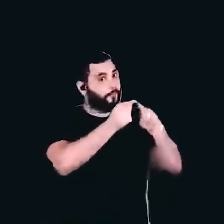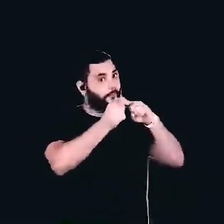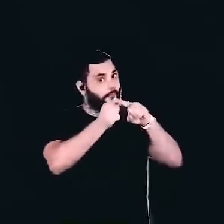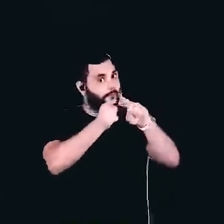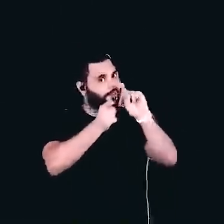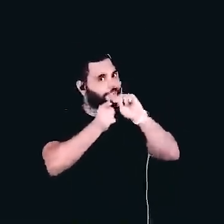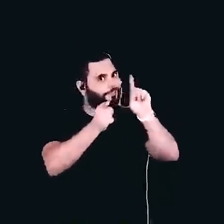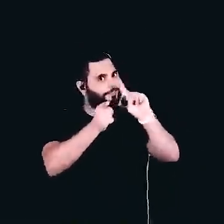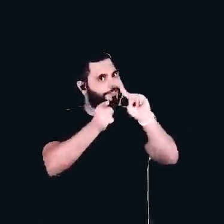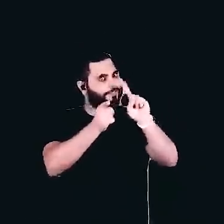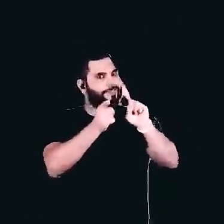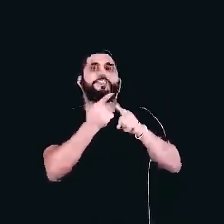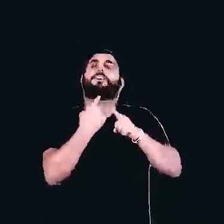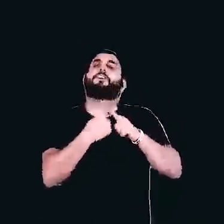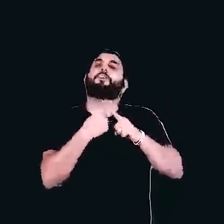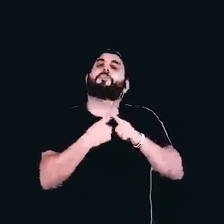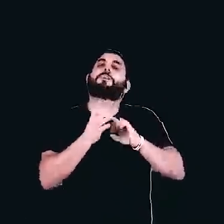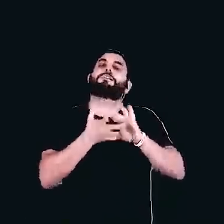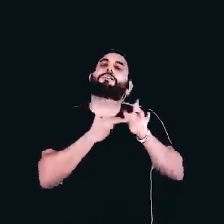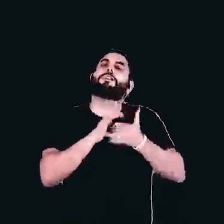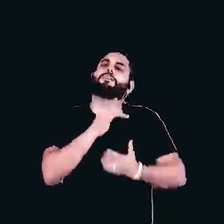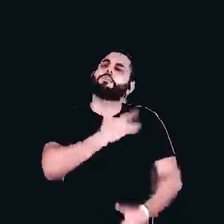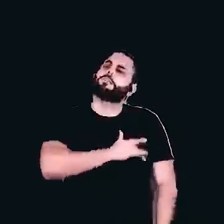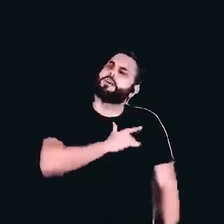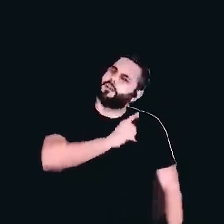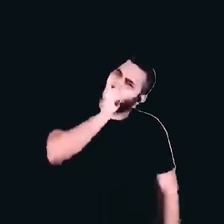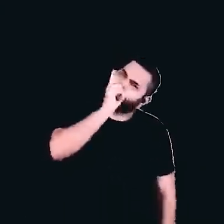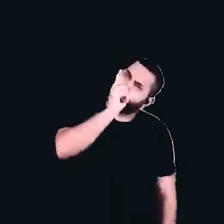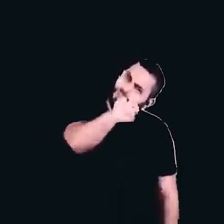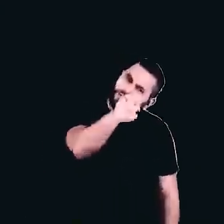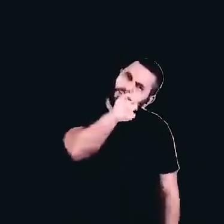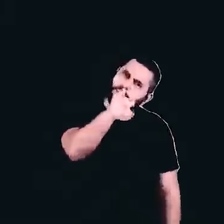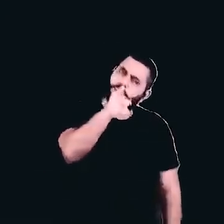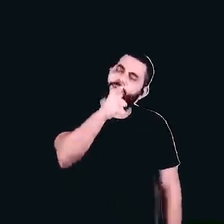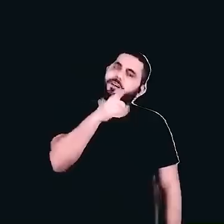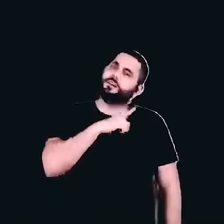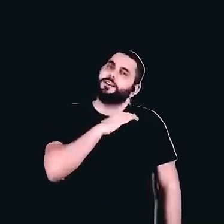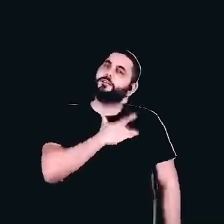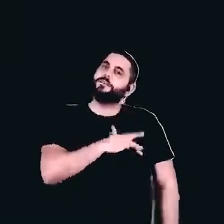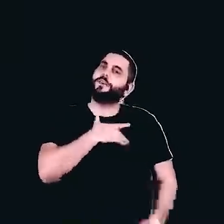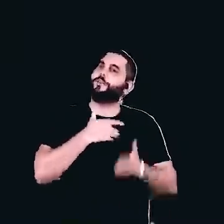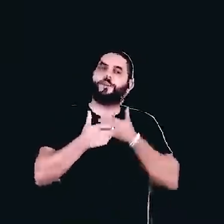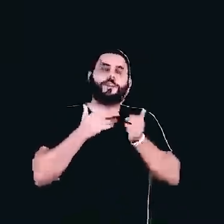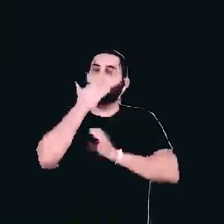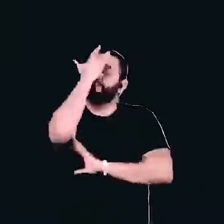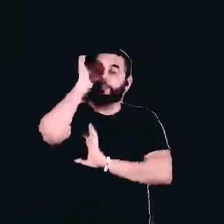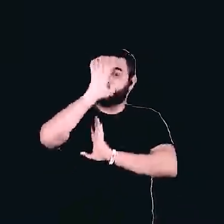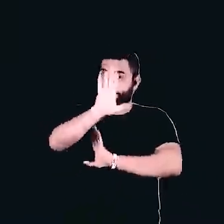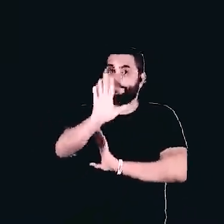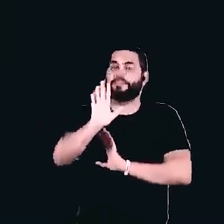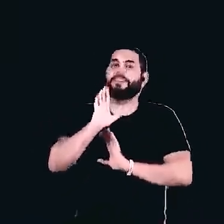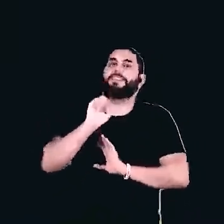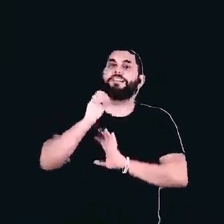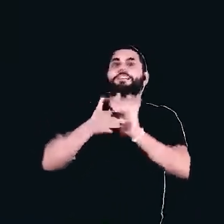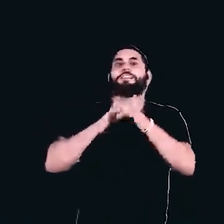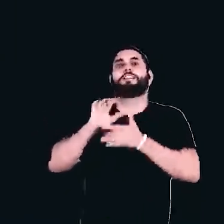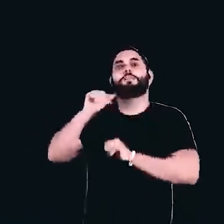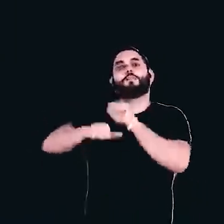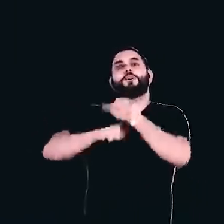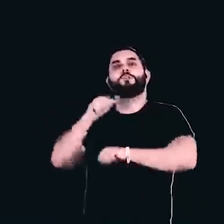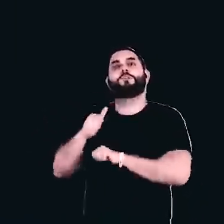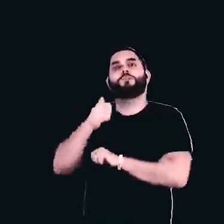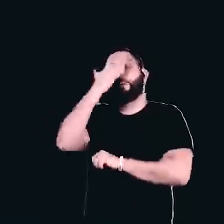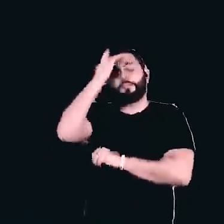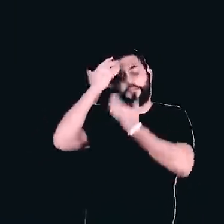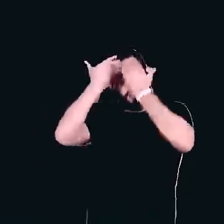aponta. Porque se Jesus teve misericórdia de tu, pode ter de qualquer pessoa. Eu digo, rapaz, se Jesus transformou e está transformando uma